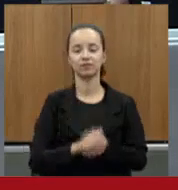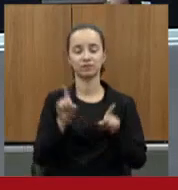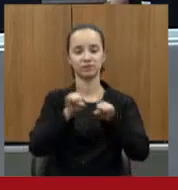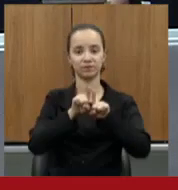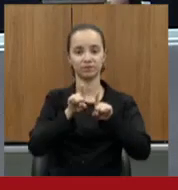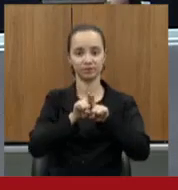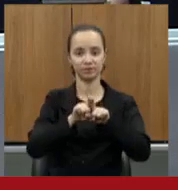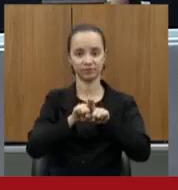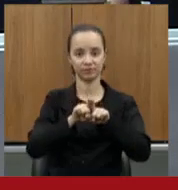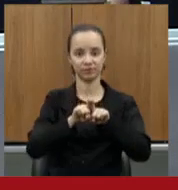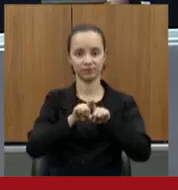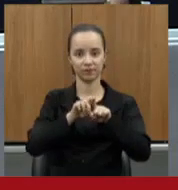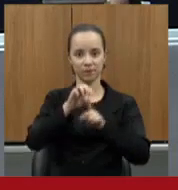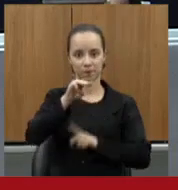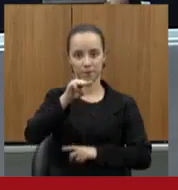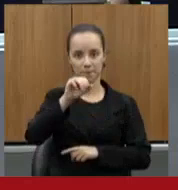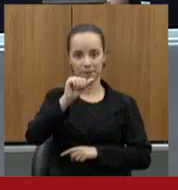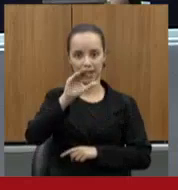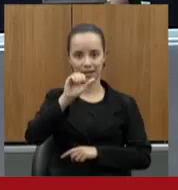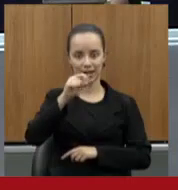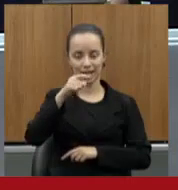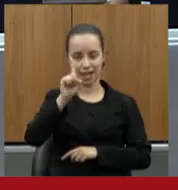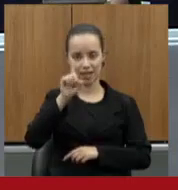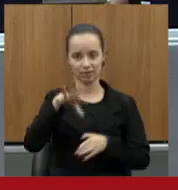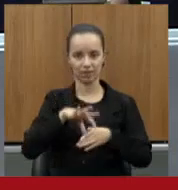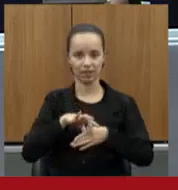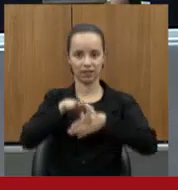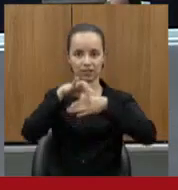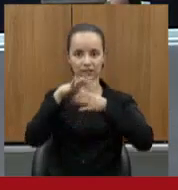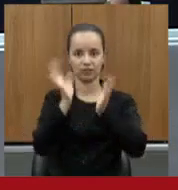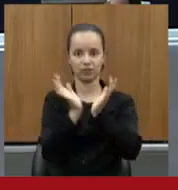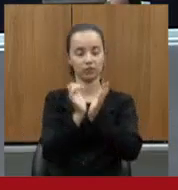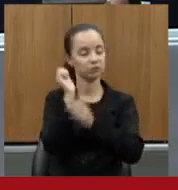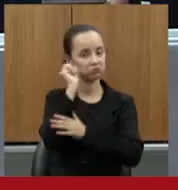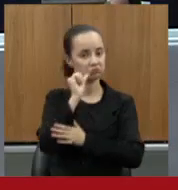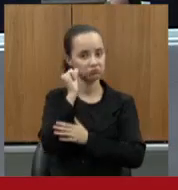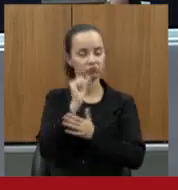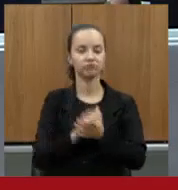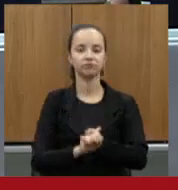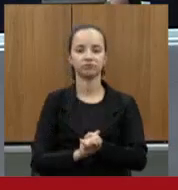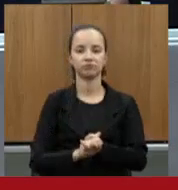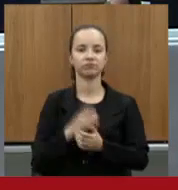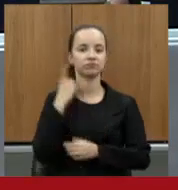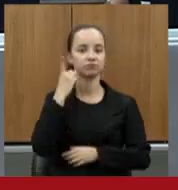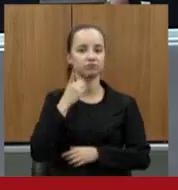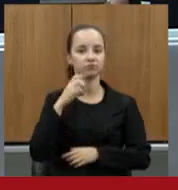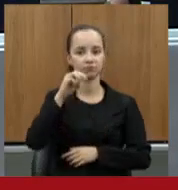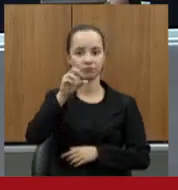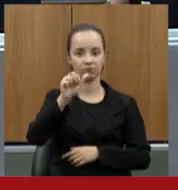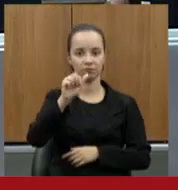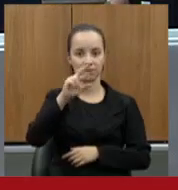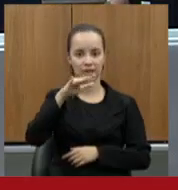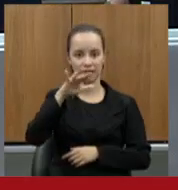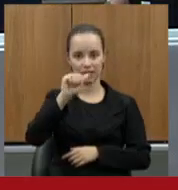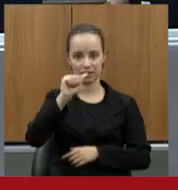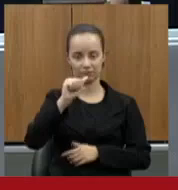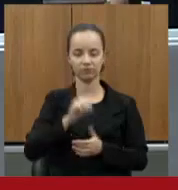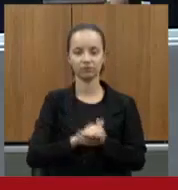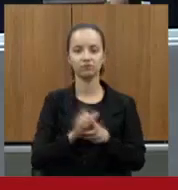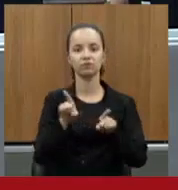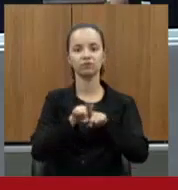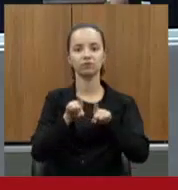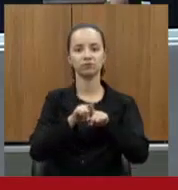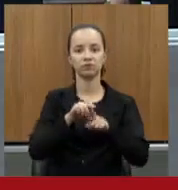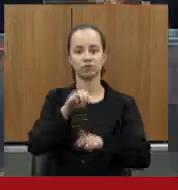deputada Macaé Evaristo, líder da bancada feminina, deputada Maria Clara Marra,